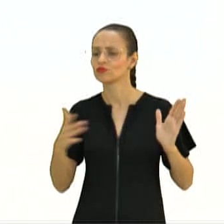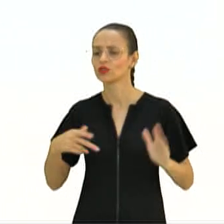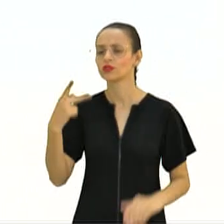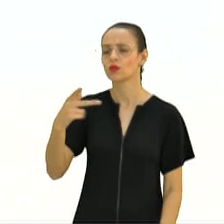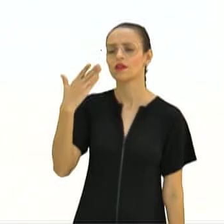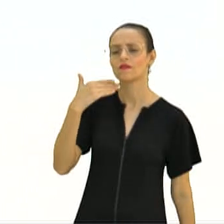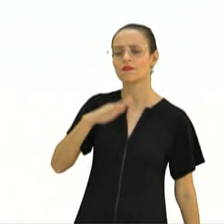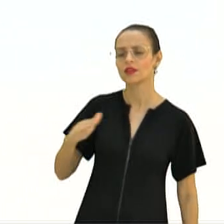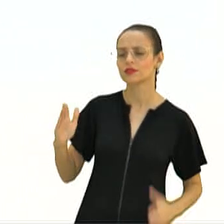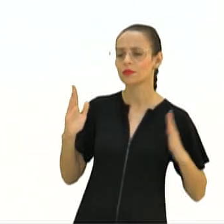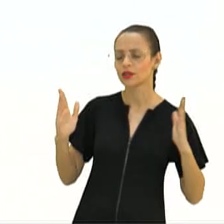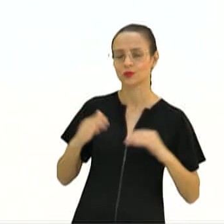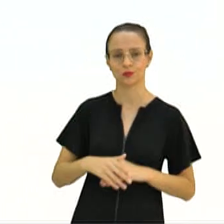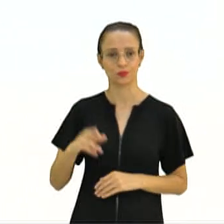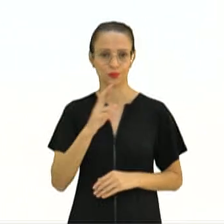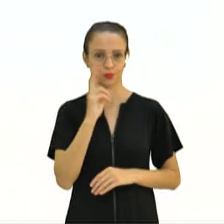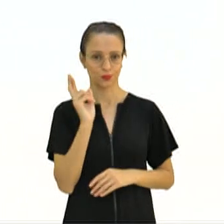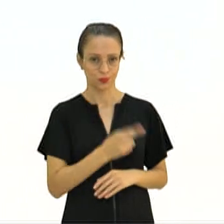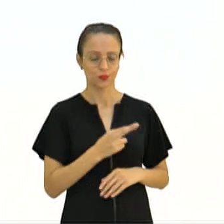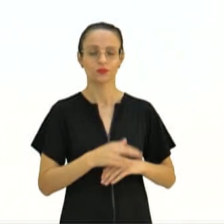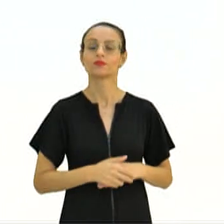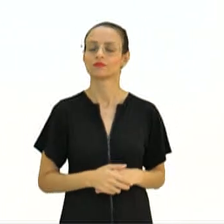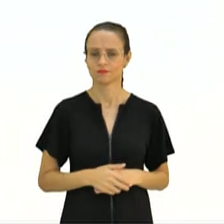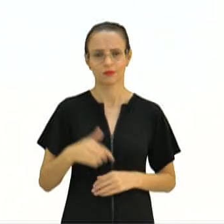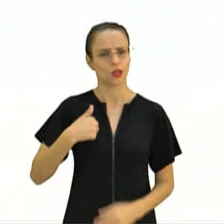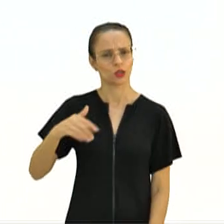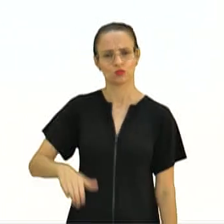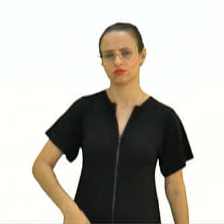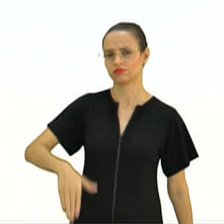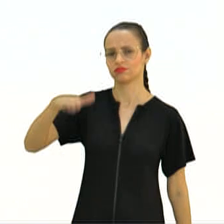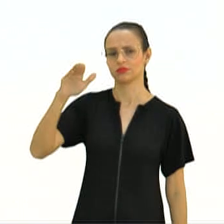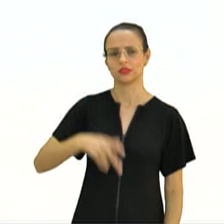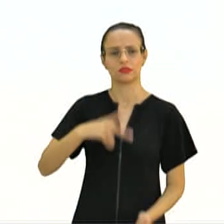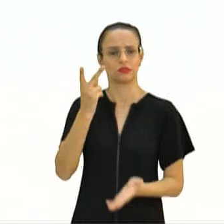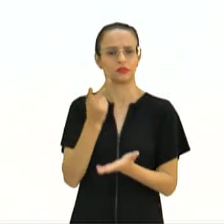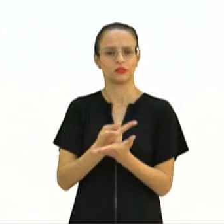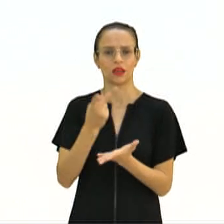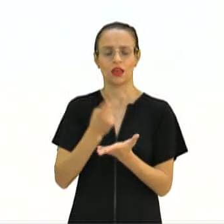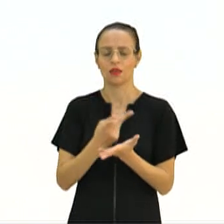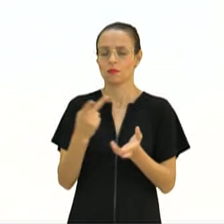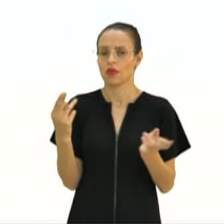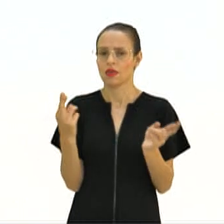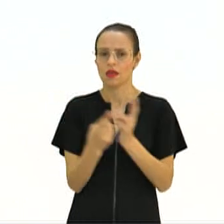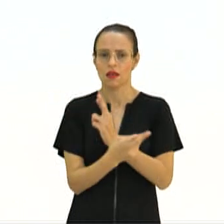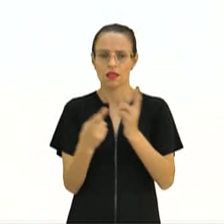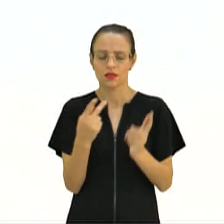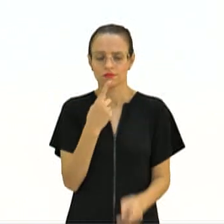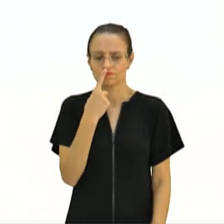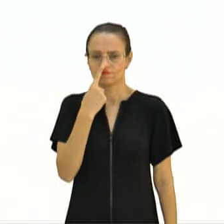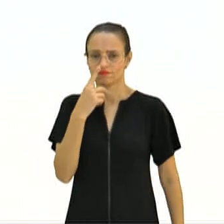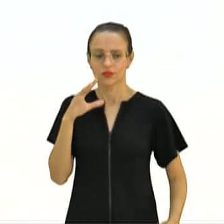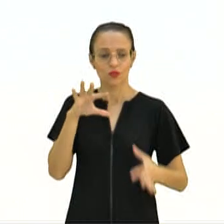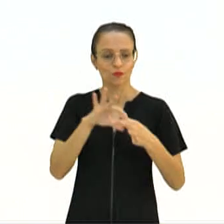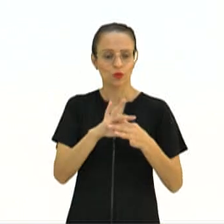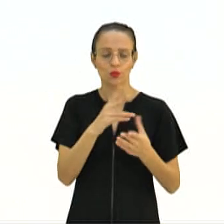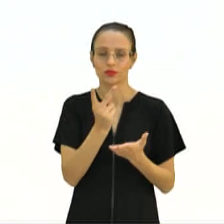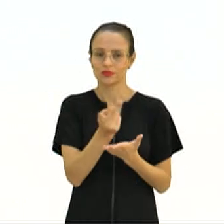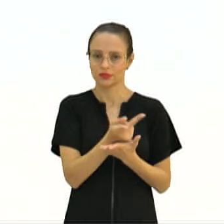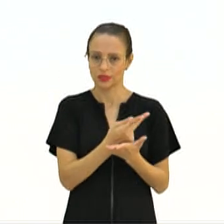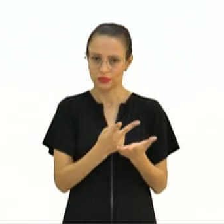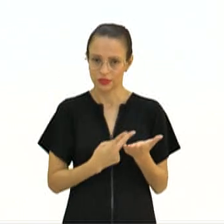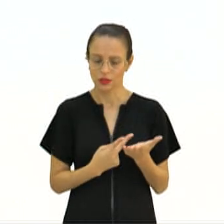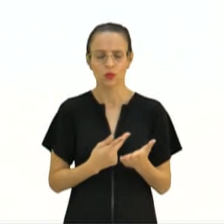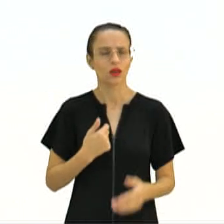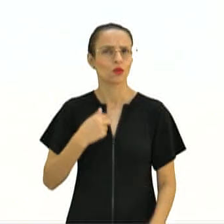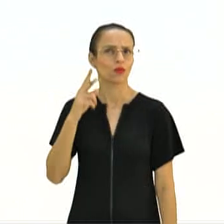infância? Ziraldo. Desde pequeno, sempre tive uma relação muito forte com o desenho. Em